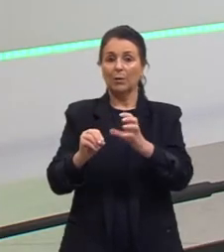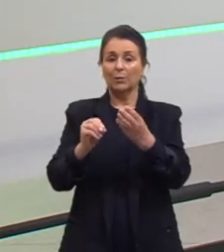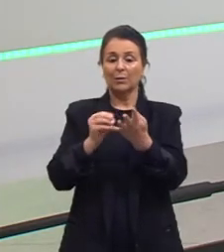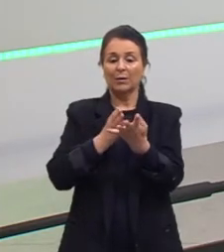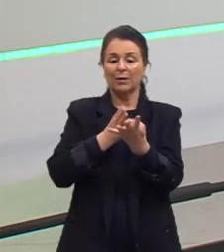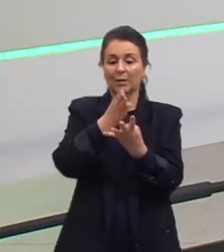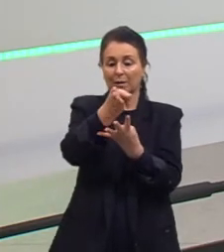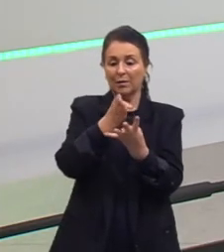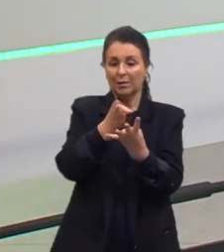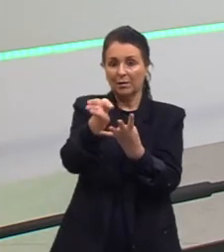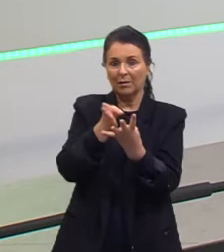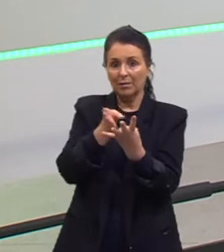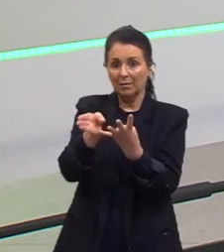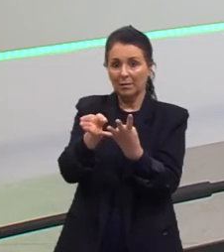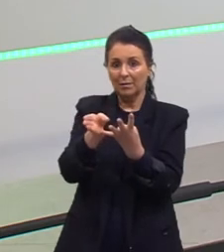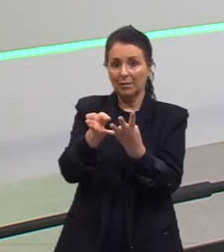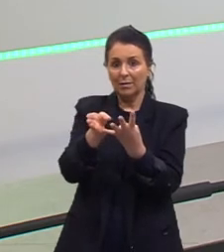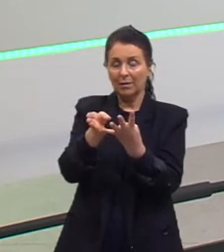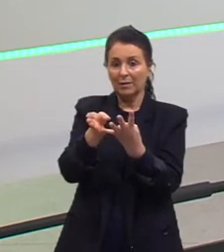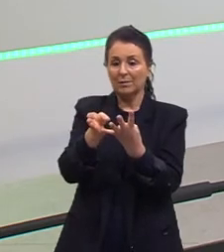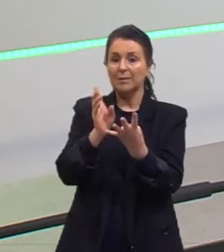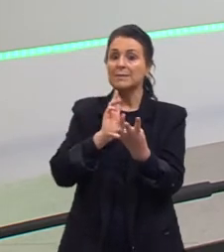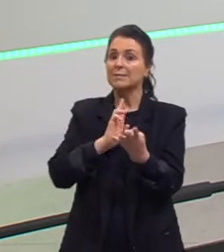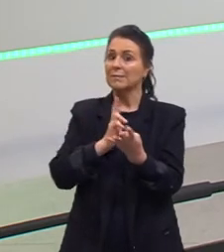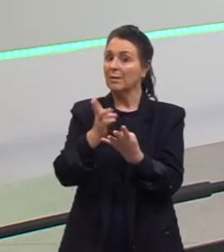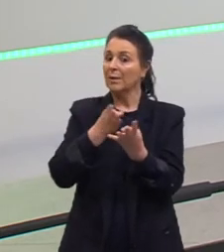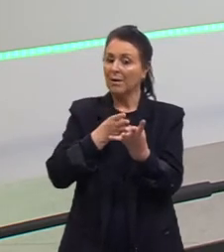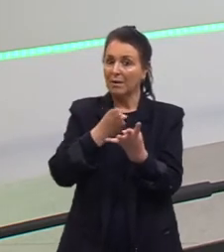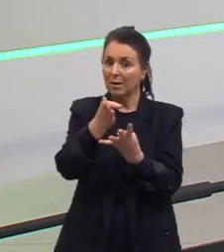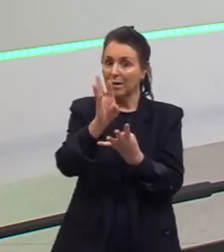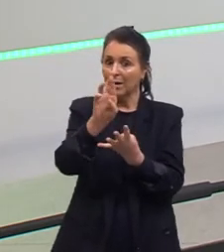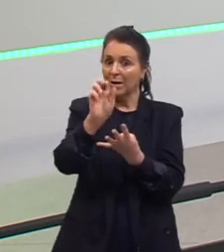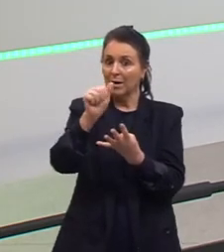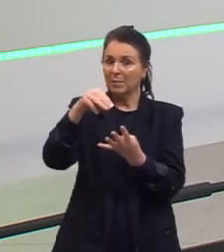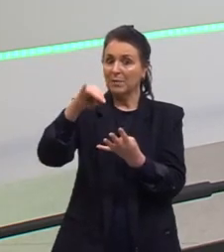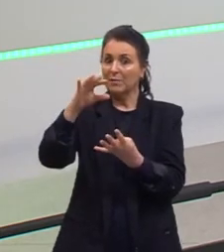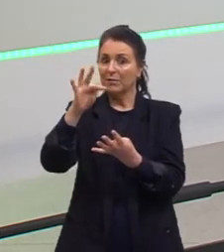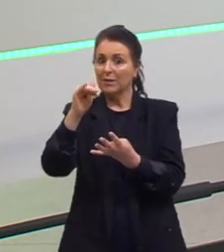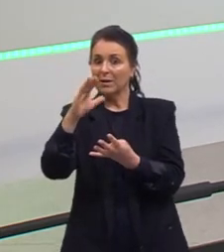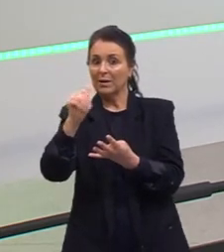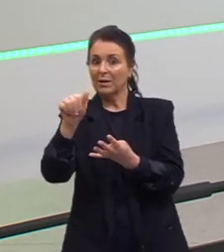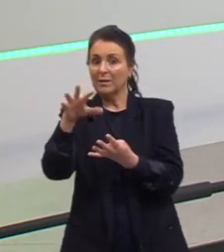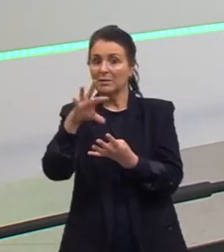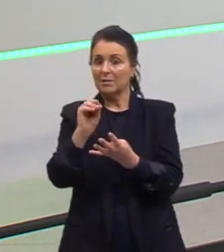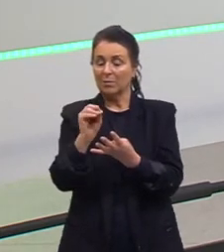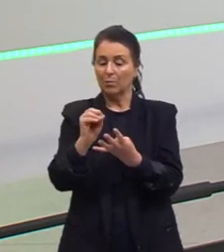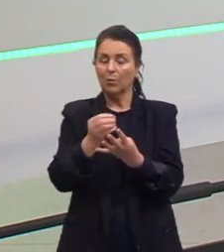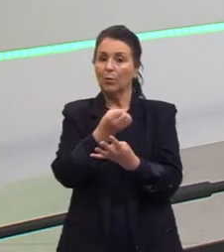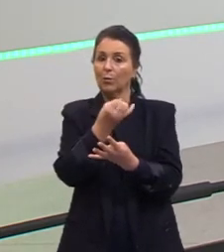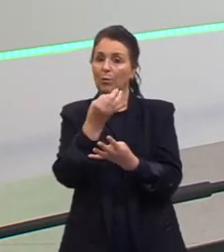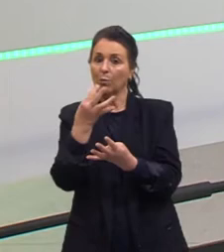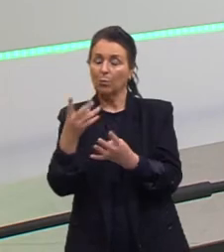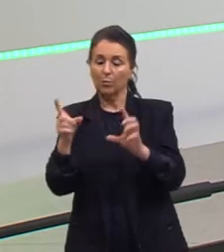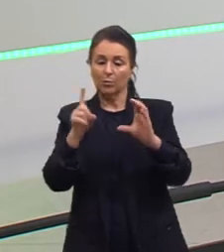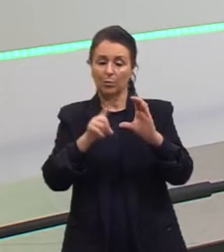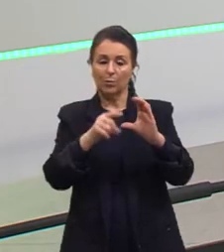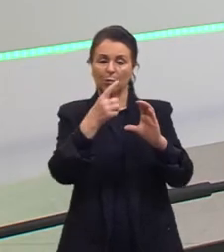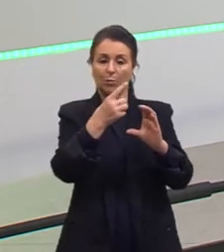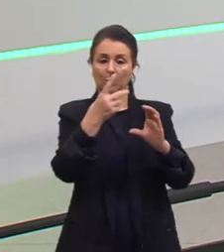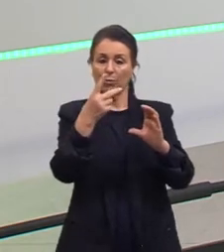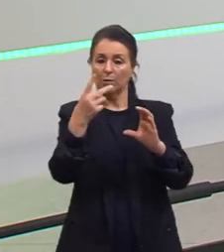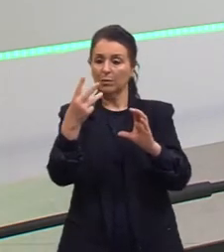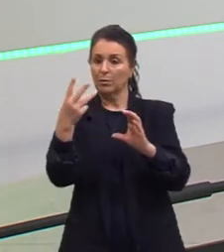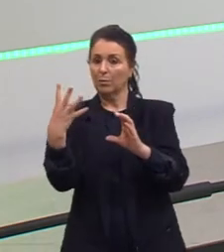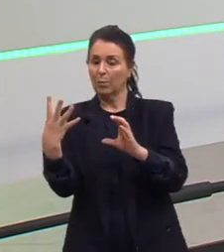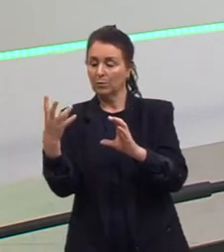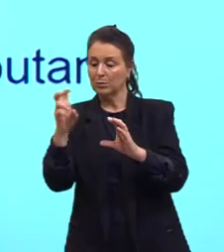preferência da numeração da cadeia é a ramificação então eu vou contar minha cadeia carbônica Eu tenho um dois três